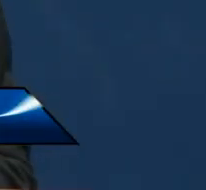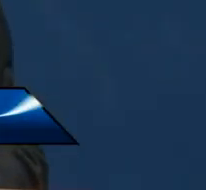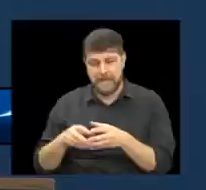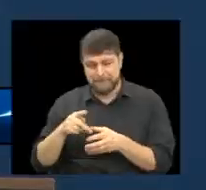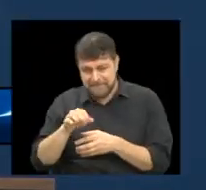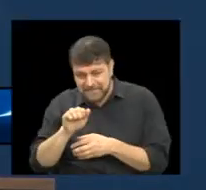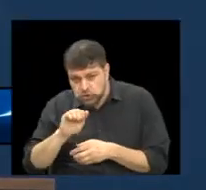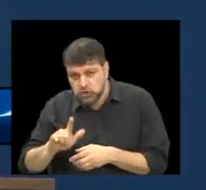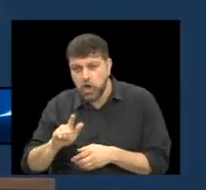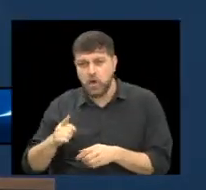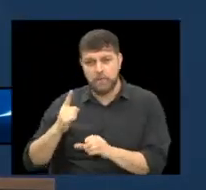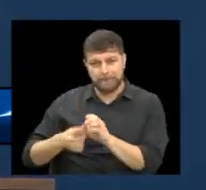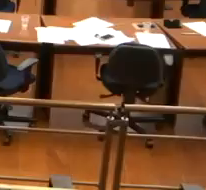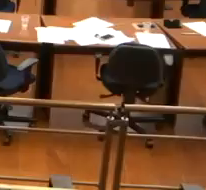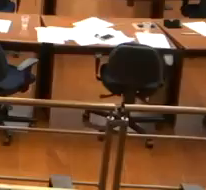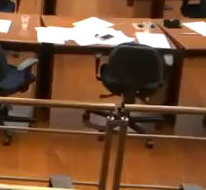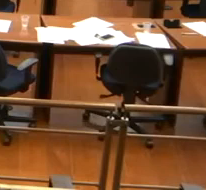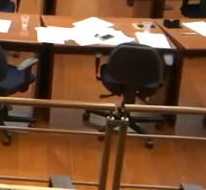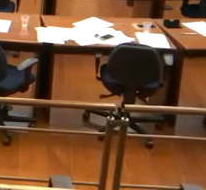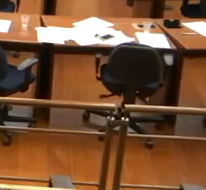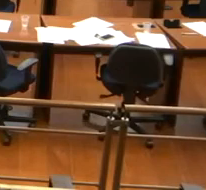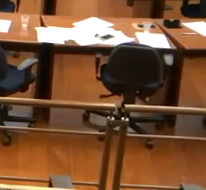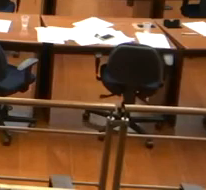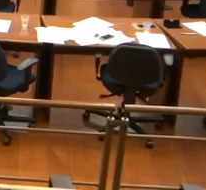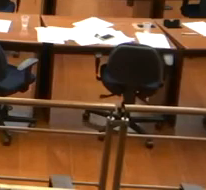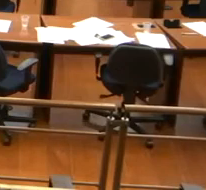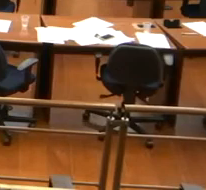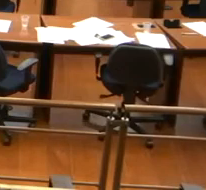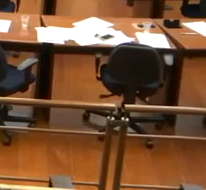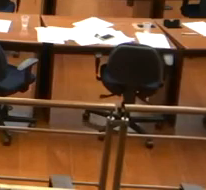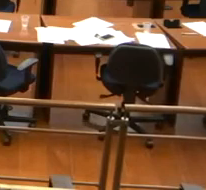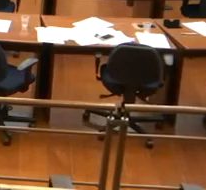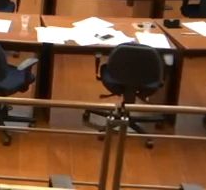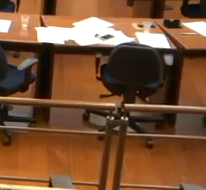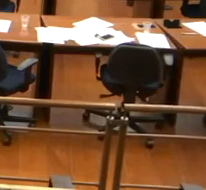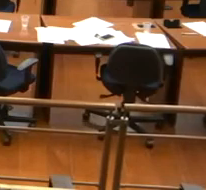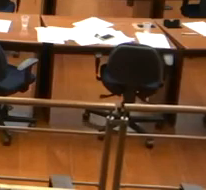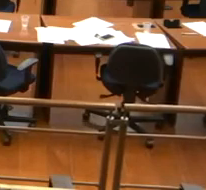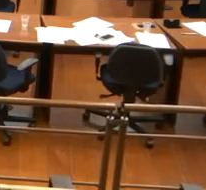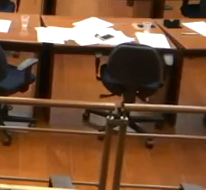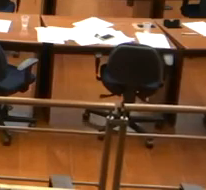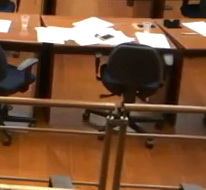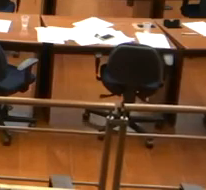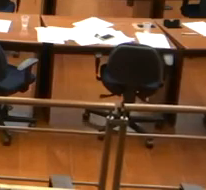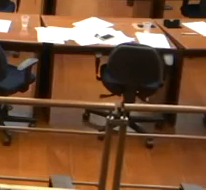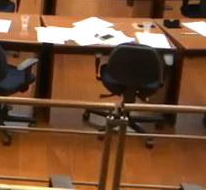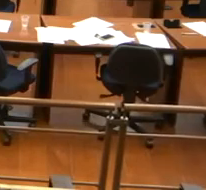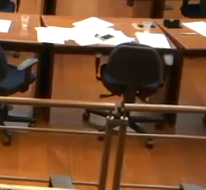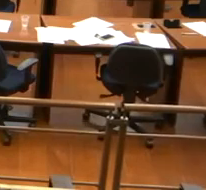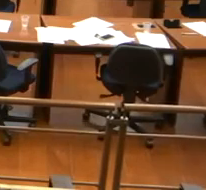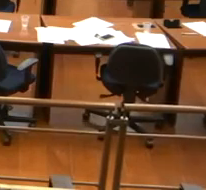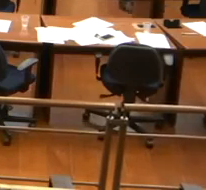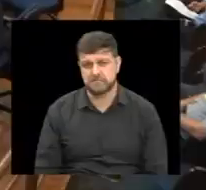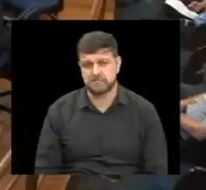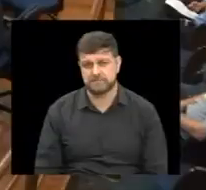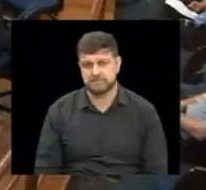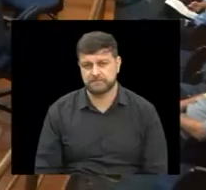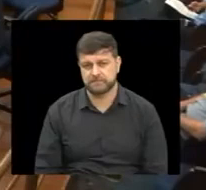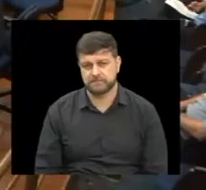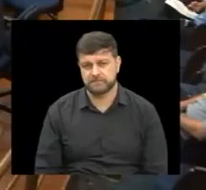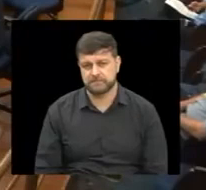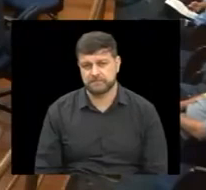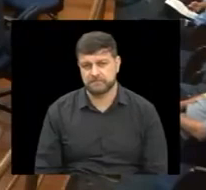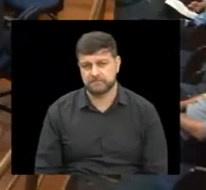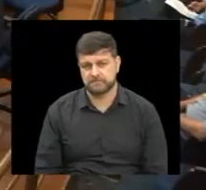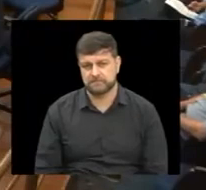Pedro Tourinho e Carlão do PT. Já as emendas, com pedidos de destaque, tiveram 27 votos favoráveis e as